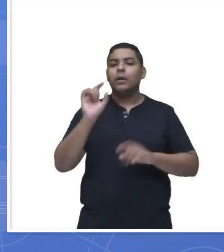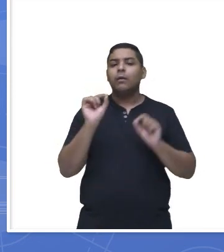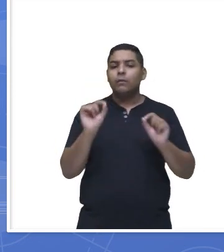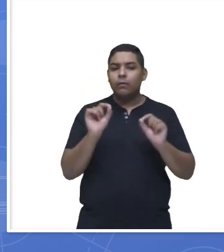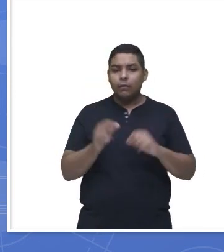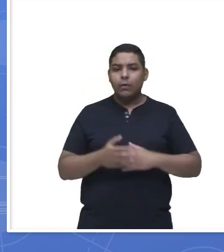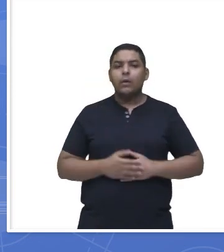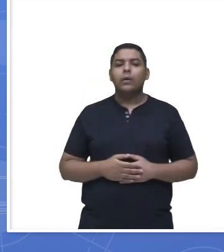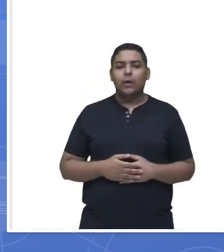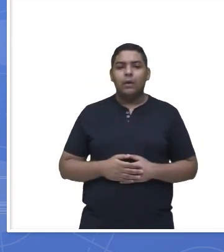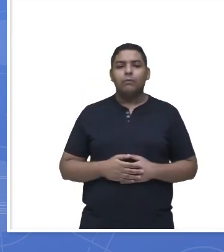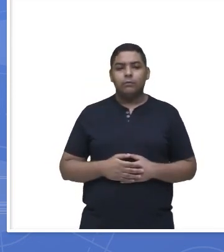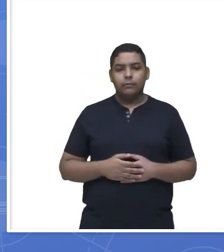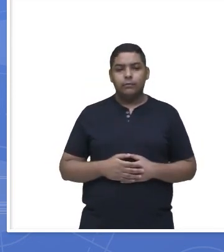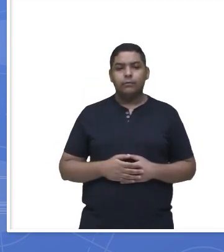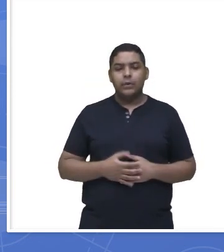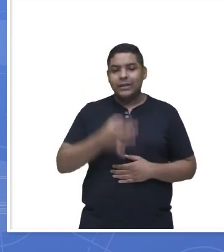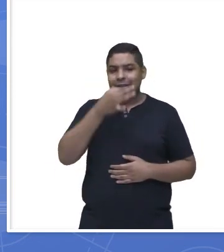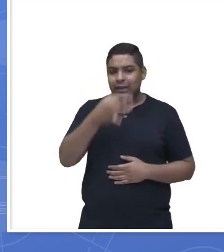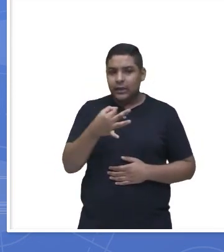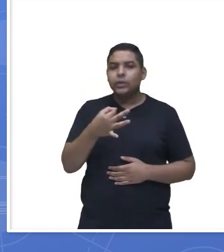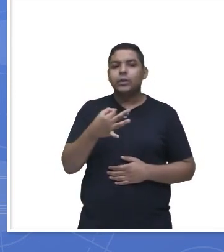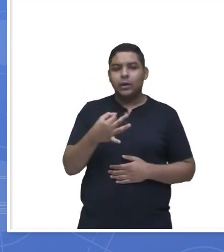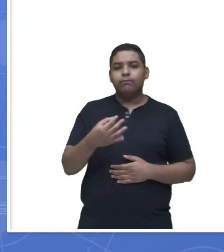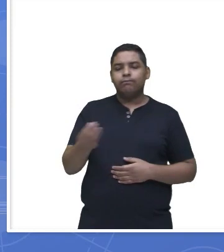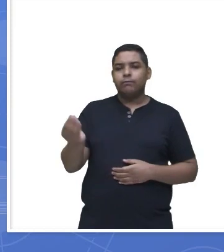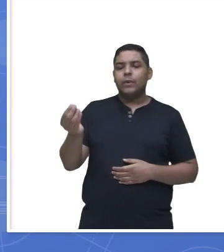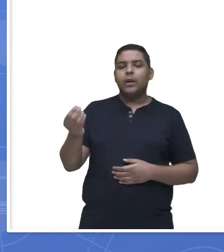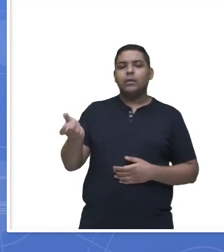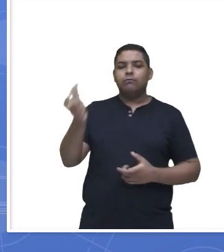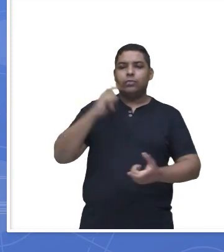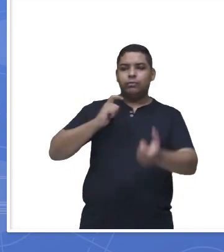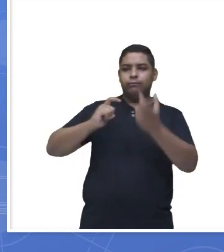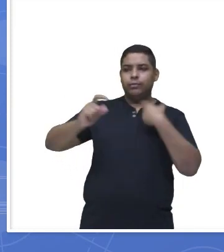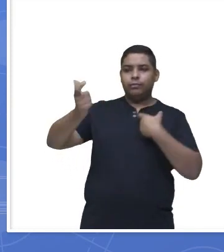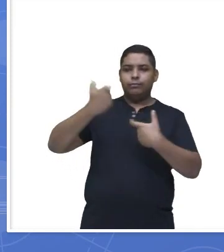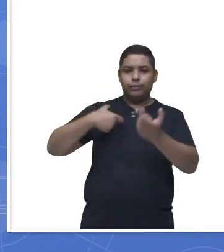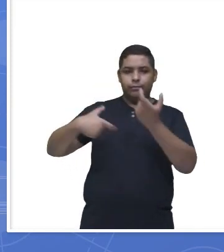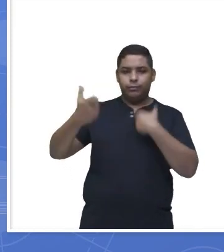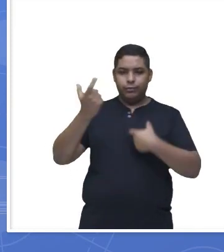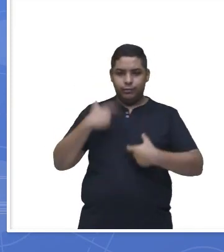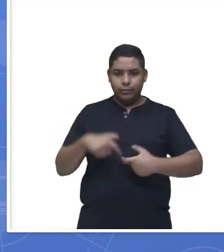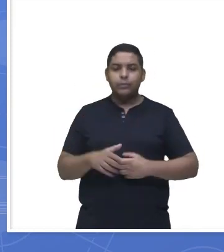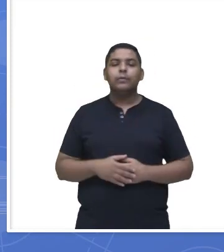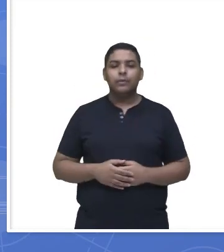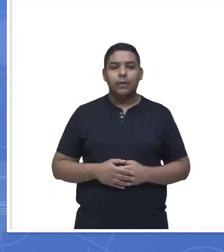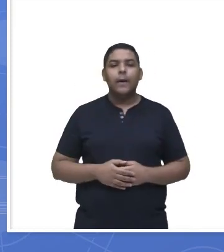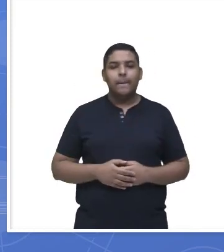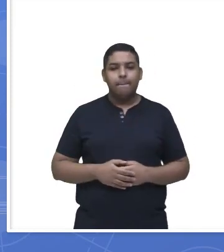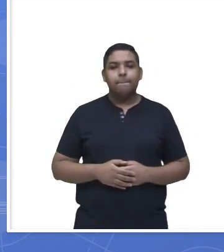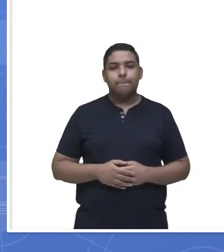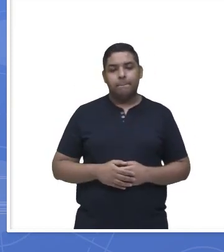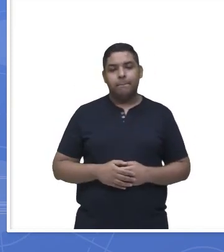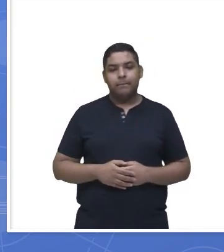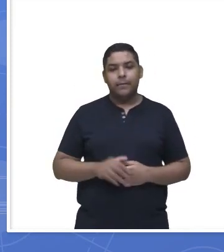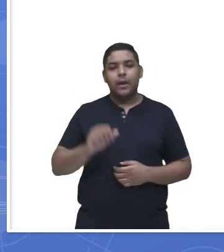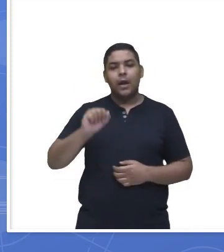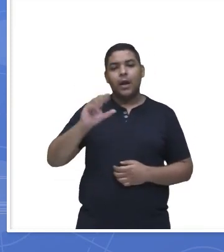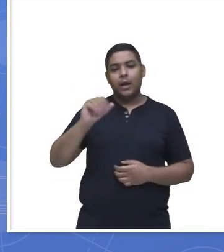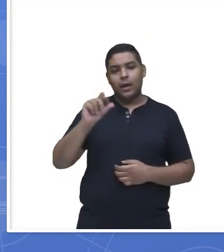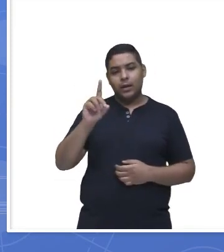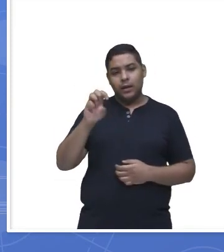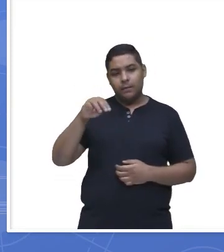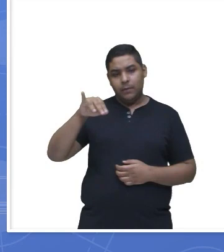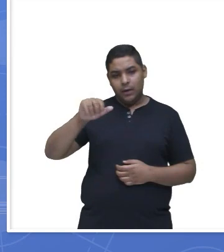dava corpo às críticas que ele recebia, mas, posteriormente, ele foi reconhecido, a Academia Brasileira de Letras também